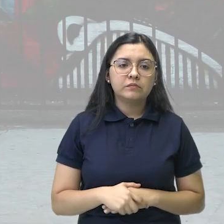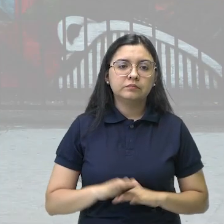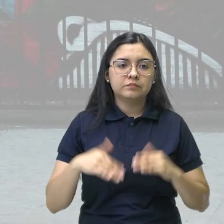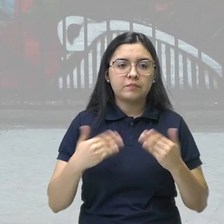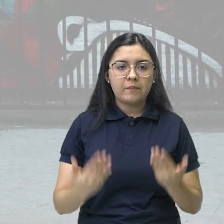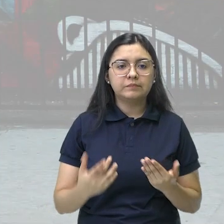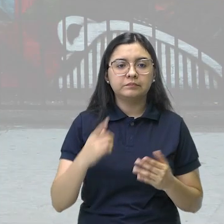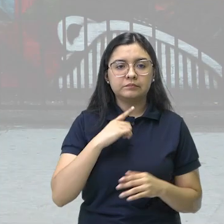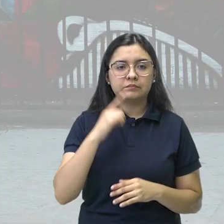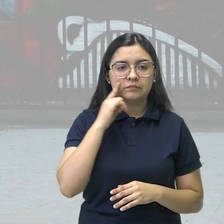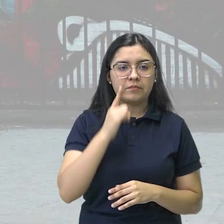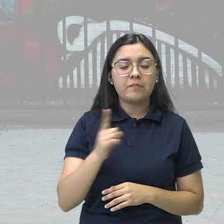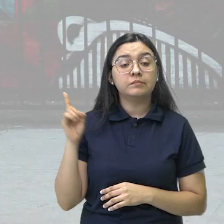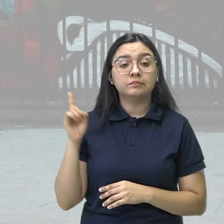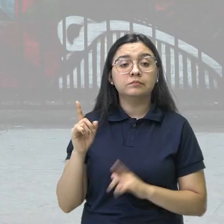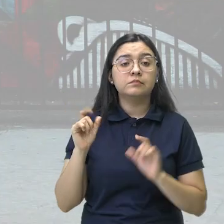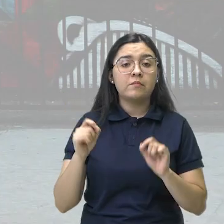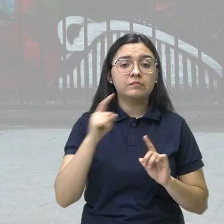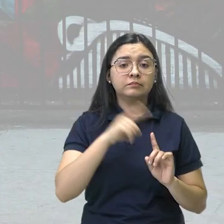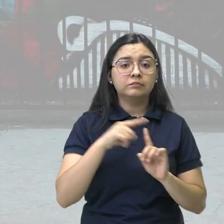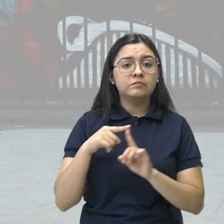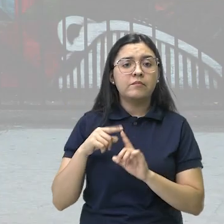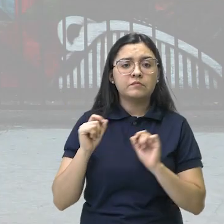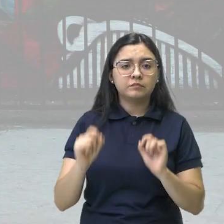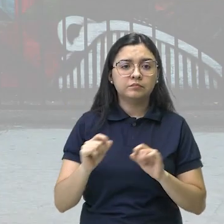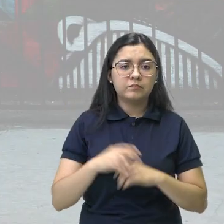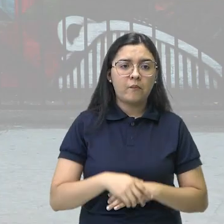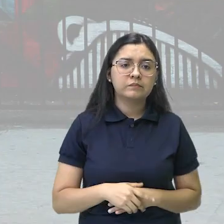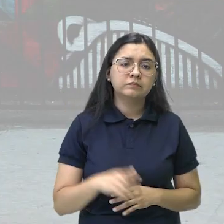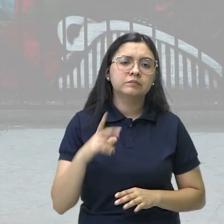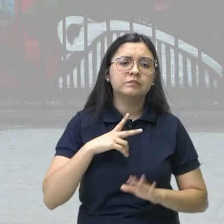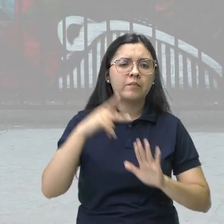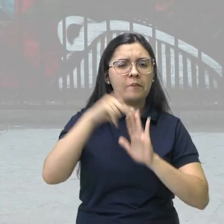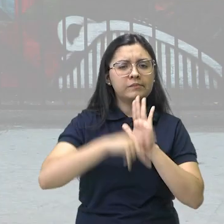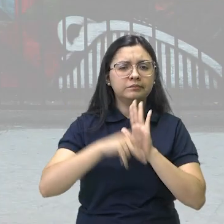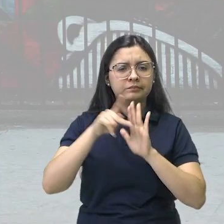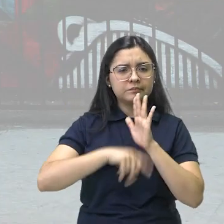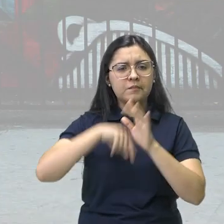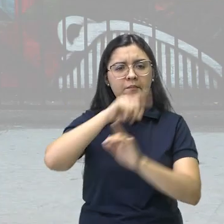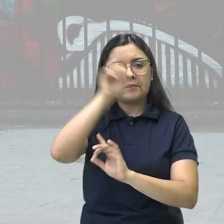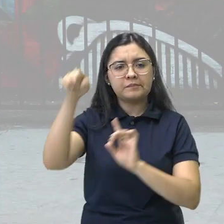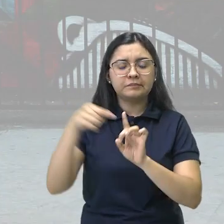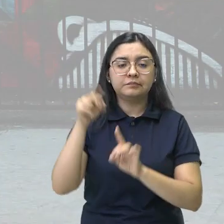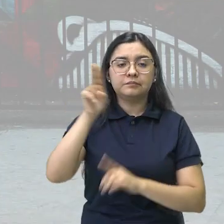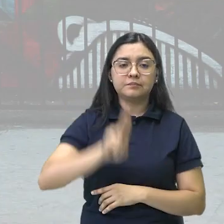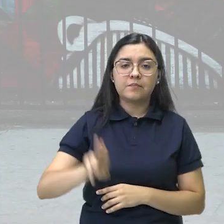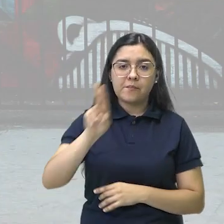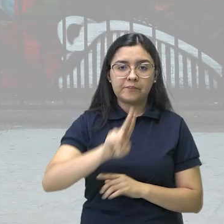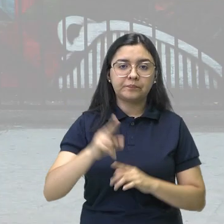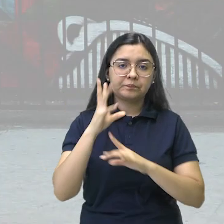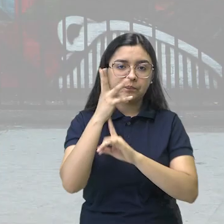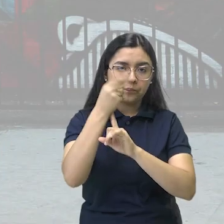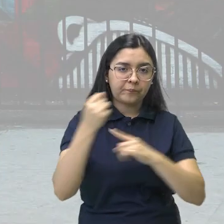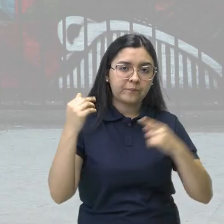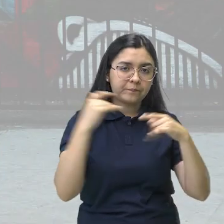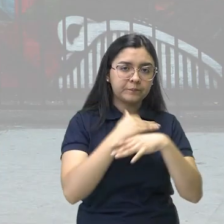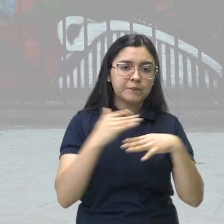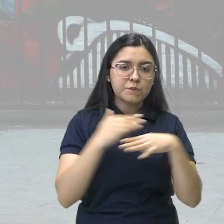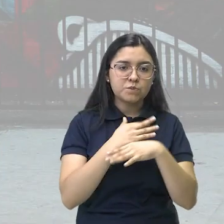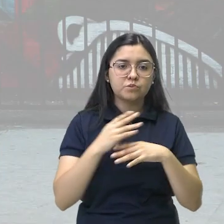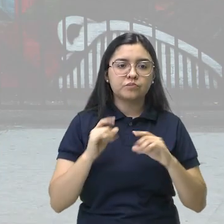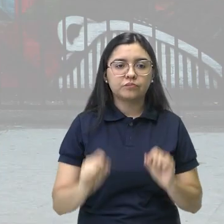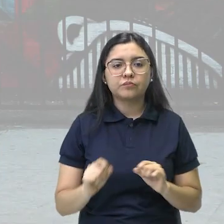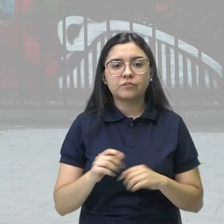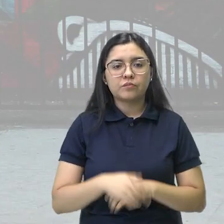Então, Winnow Walls, ele foi um plano visionário de usar a arte urbana